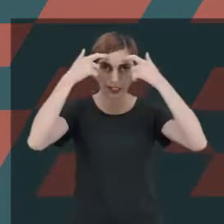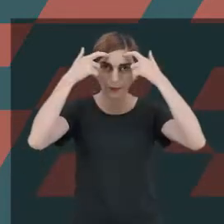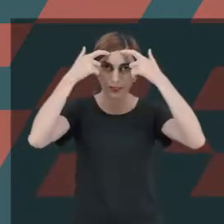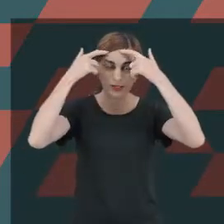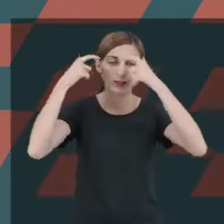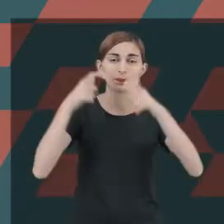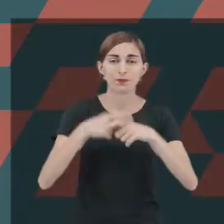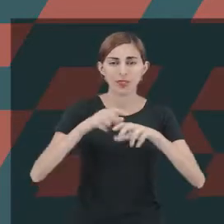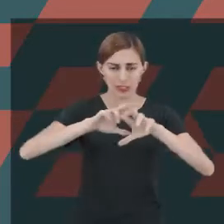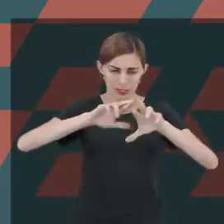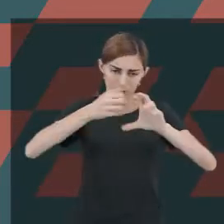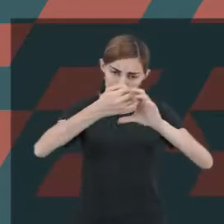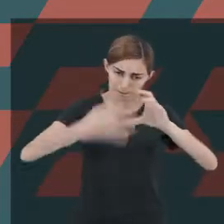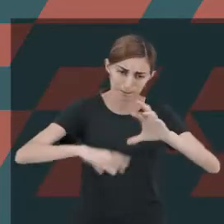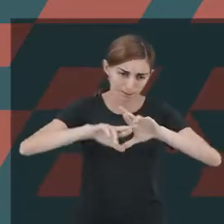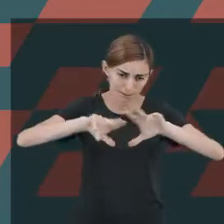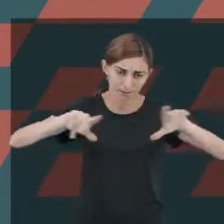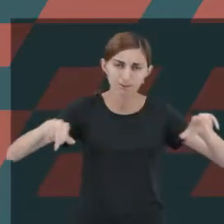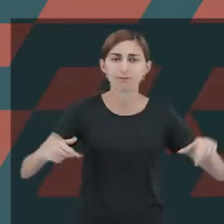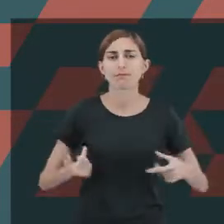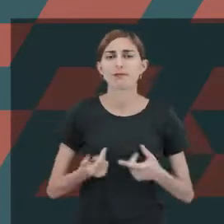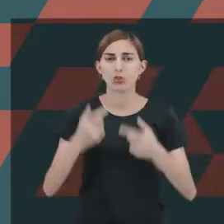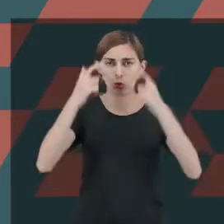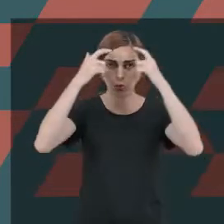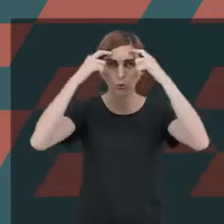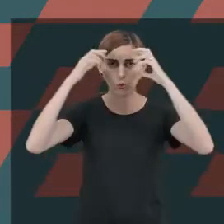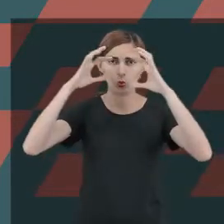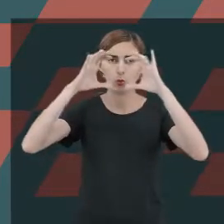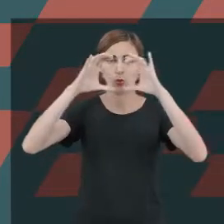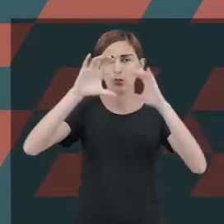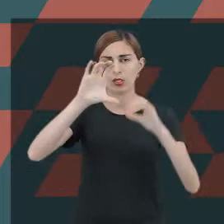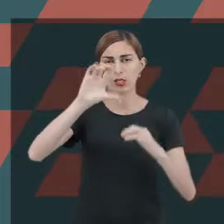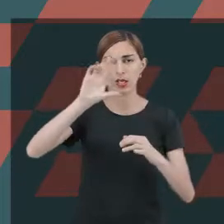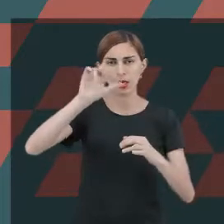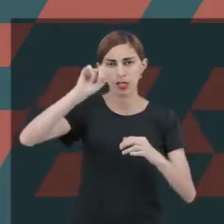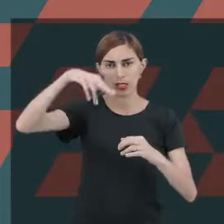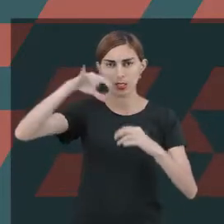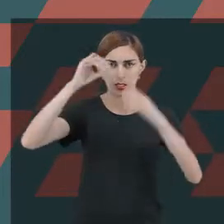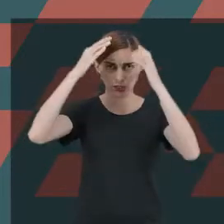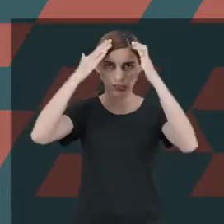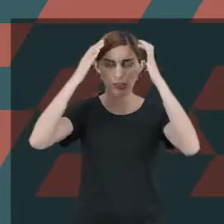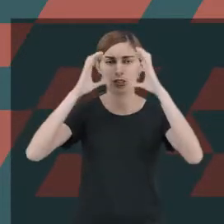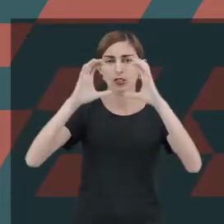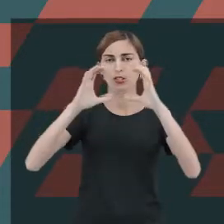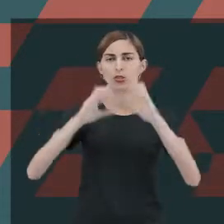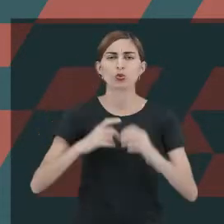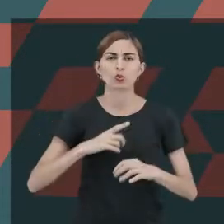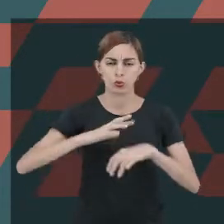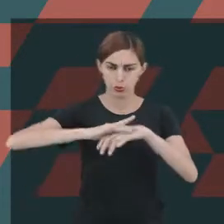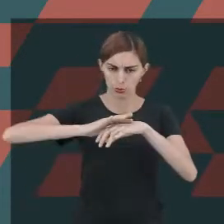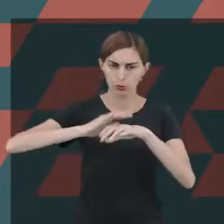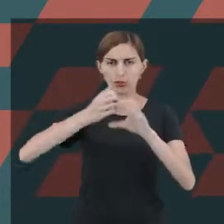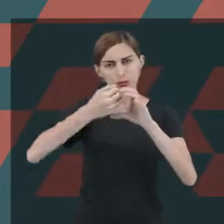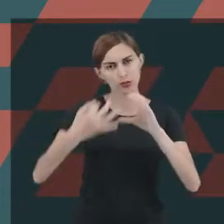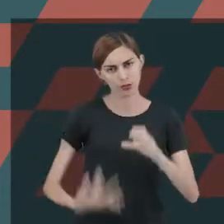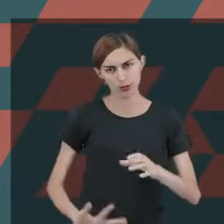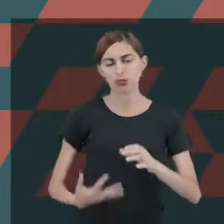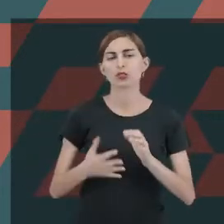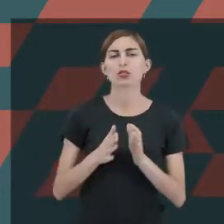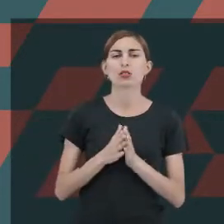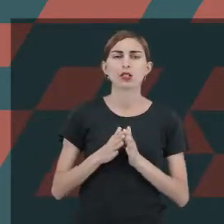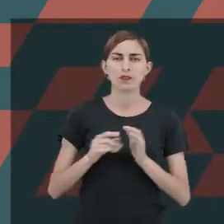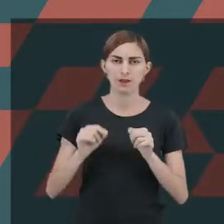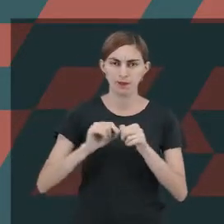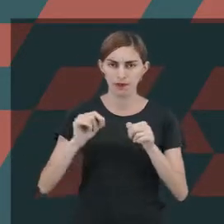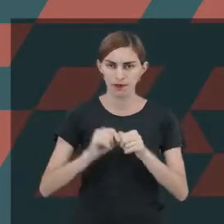que são característicos da face, do formato do crânio, as características neurológicas da doença, as características típicas do exame de imagem, que